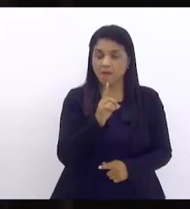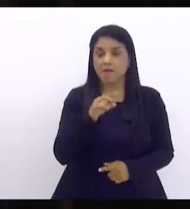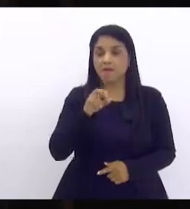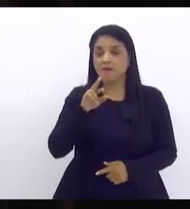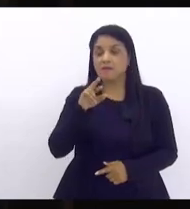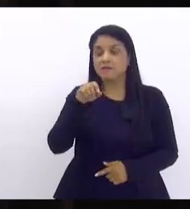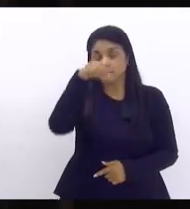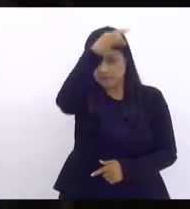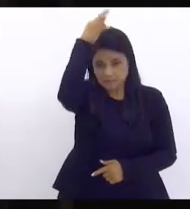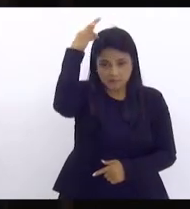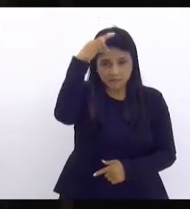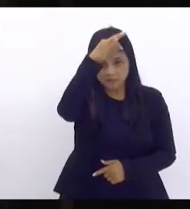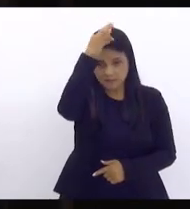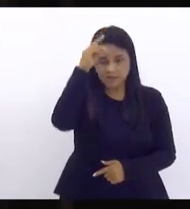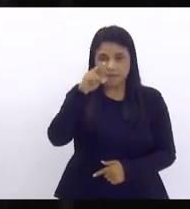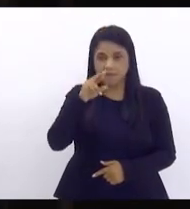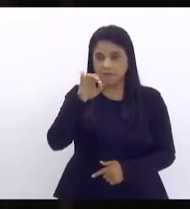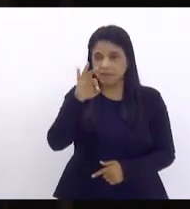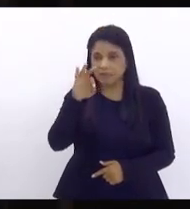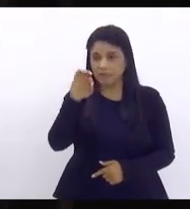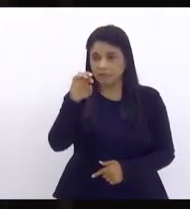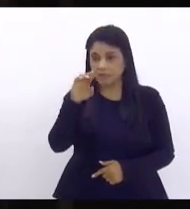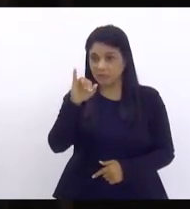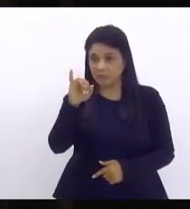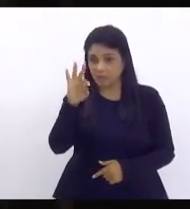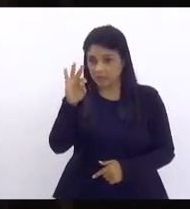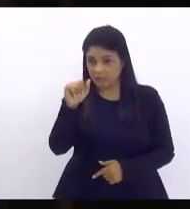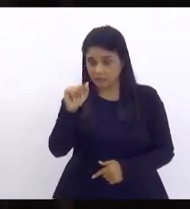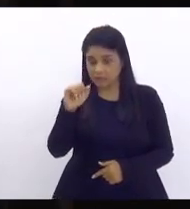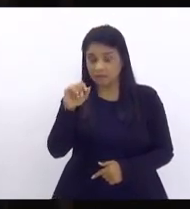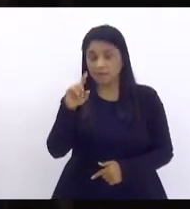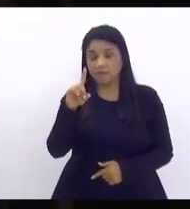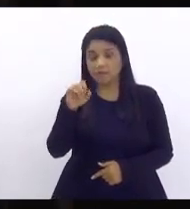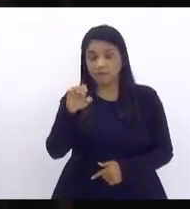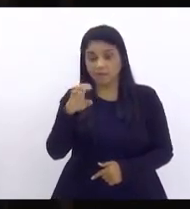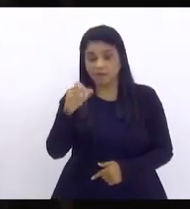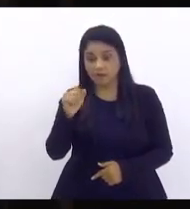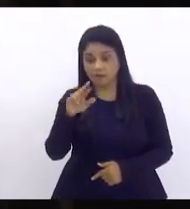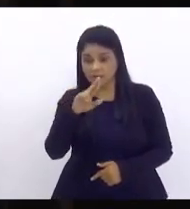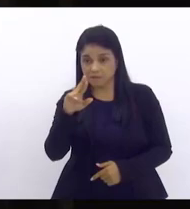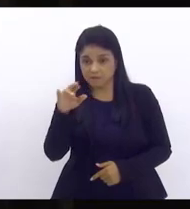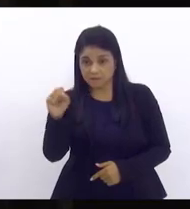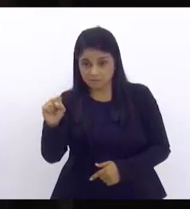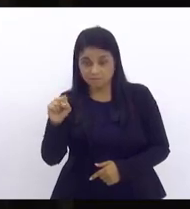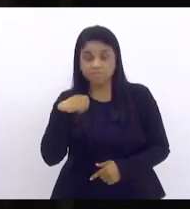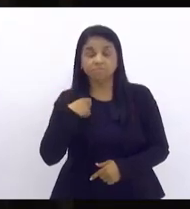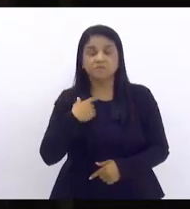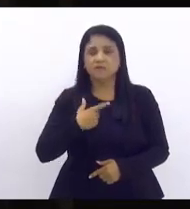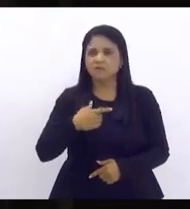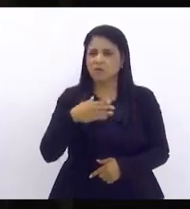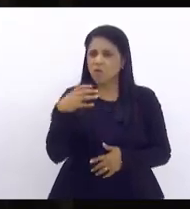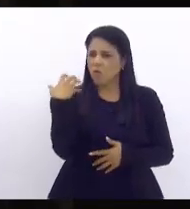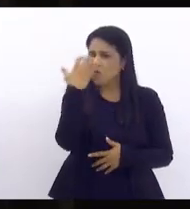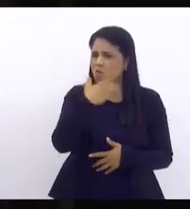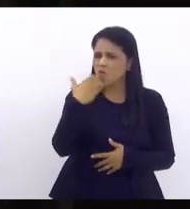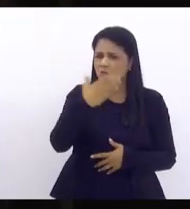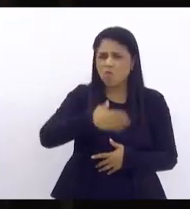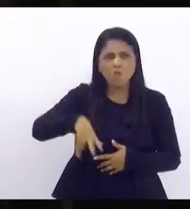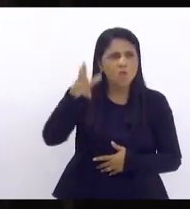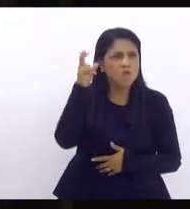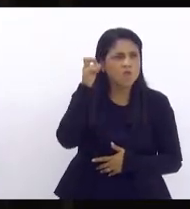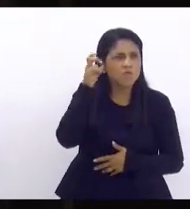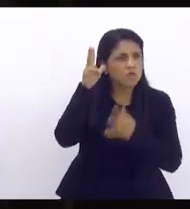Rita de Cássia, e ouvi um povo cantando os louvores que eu cantava na minha igreja.